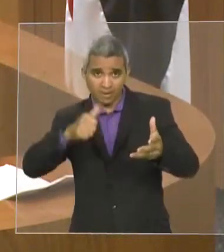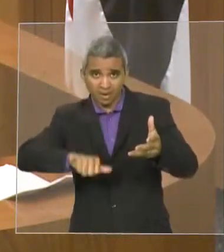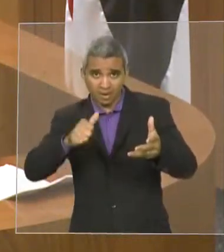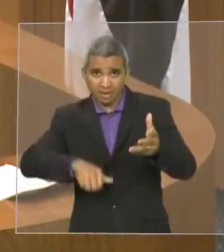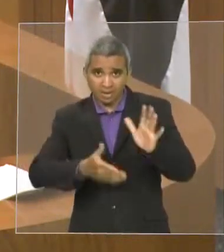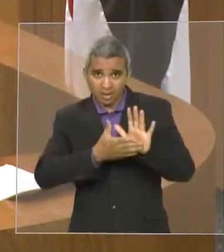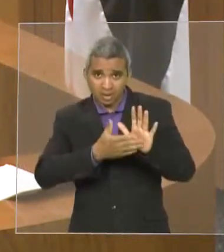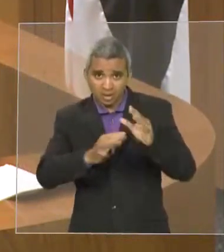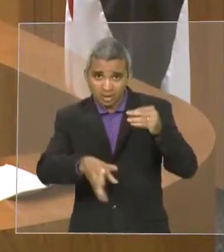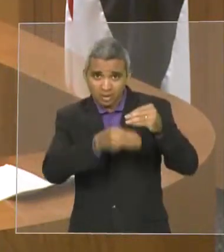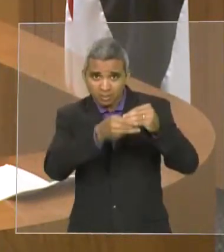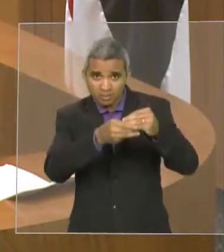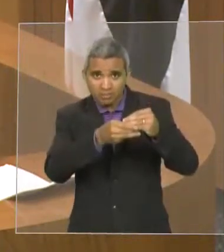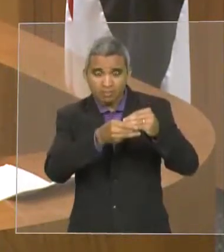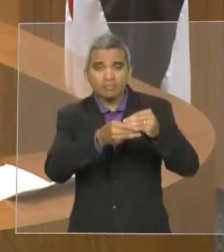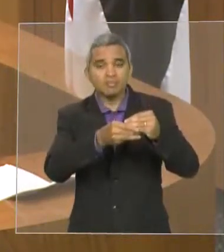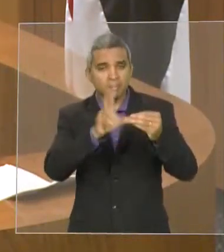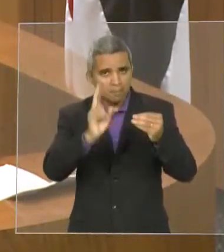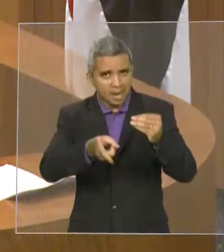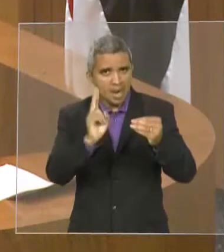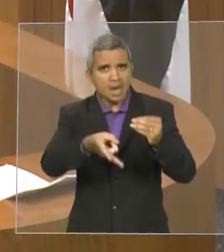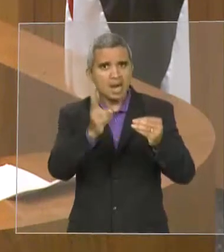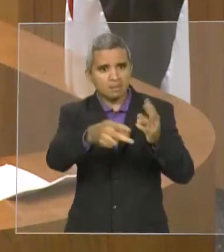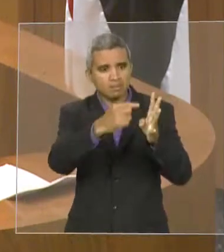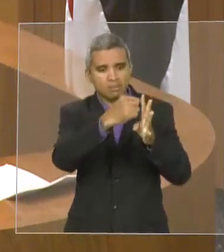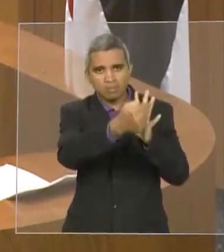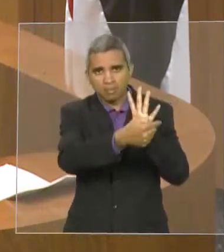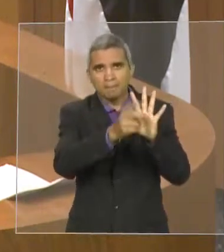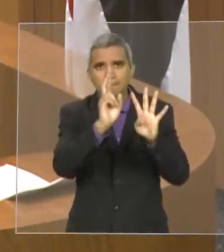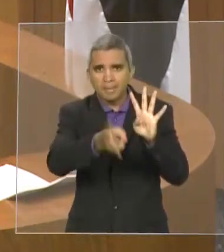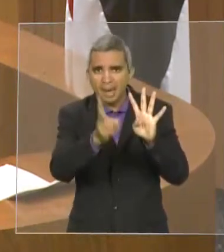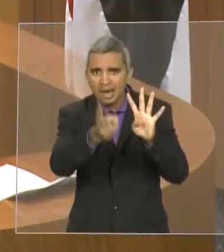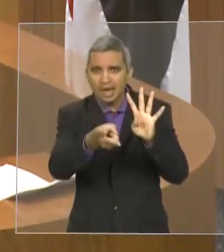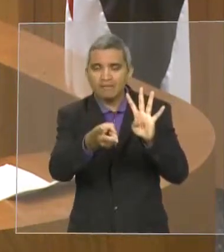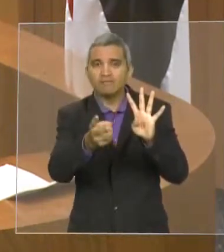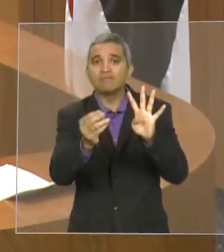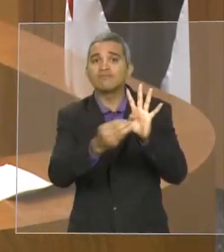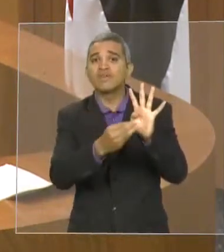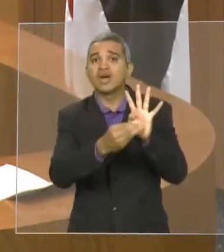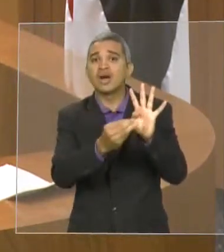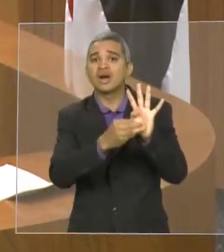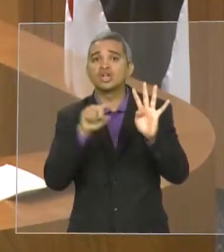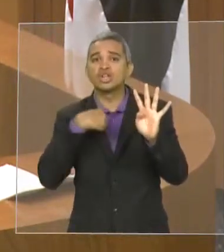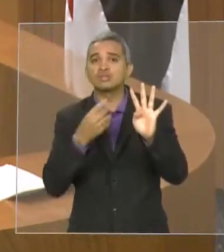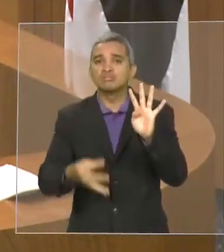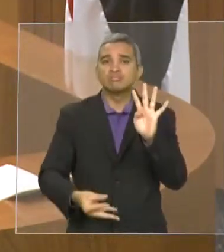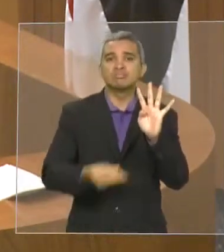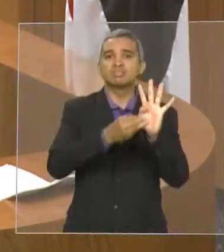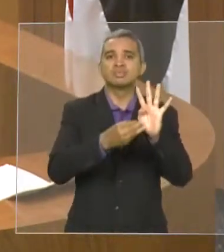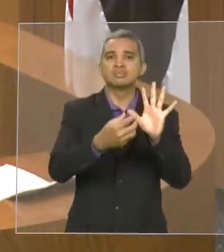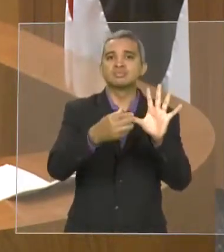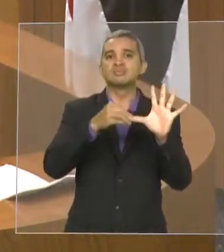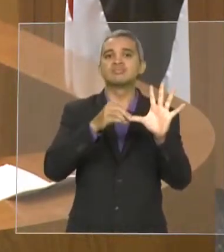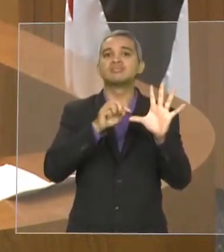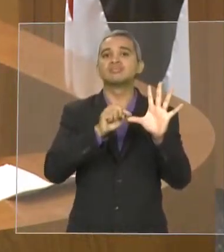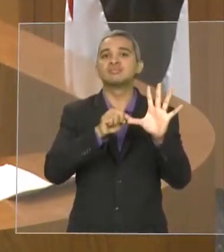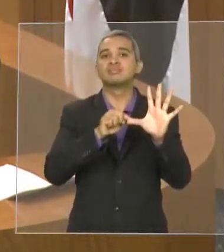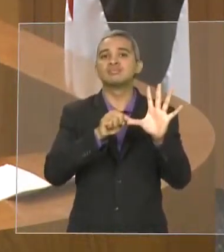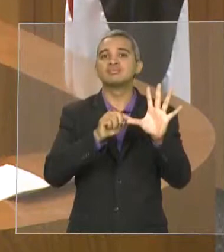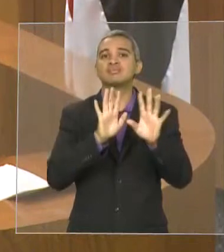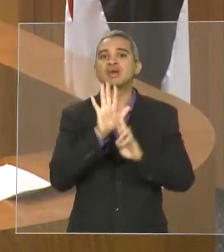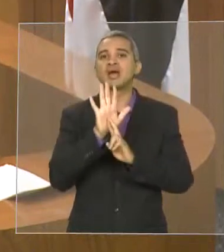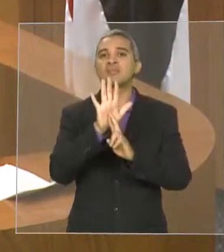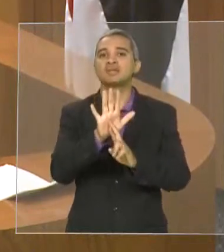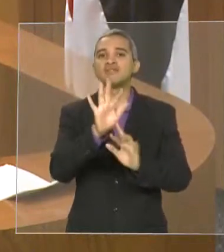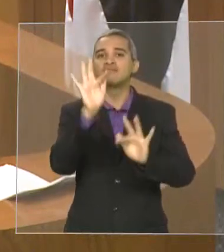continuará com os 4 representantes do Poder Executivo. A única coisa que nós estaremos fazendo é incluir um